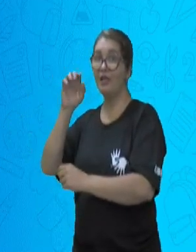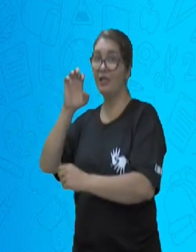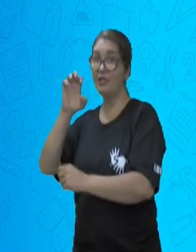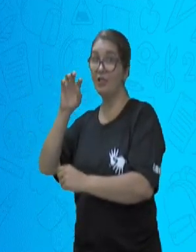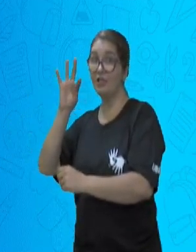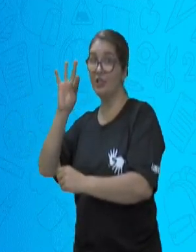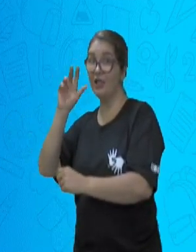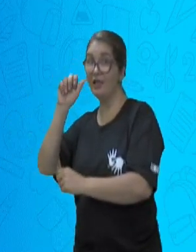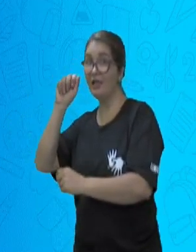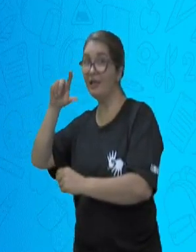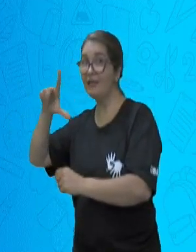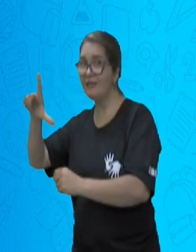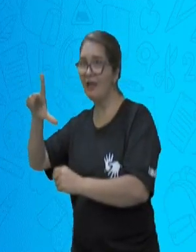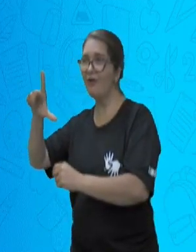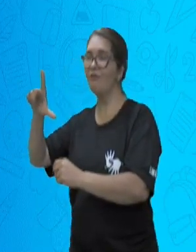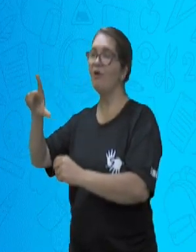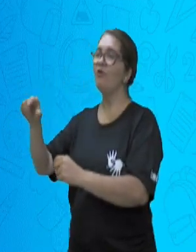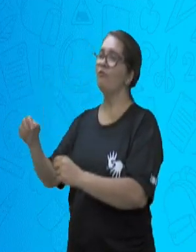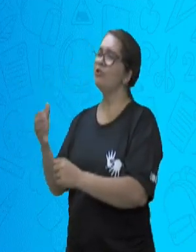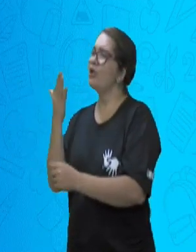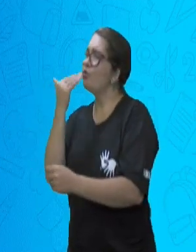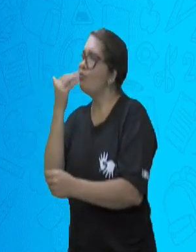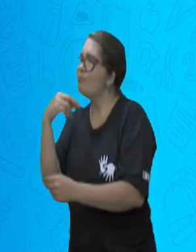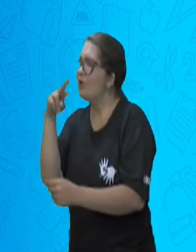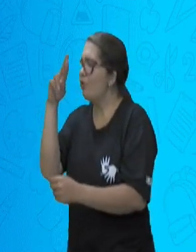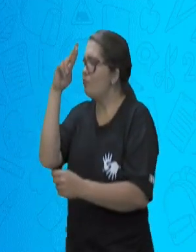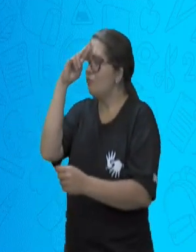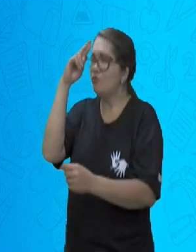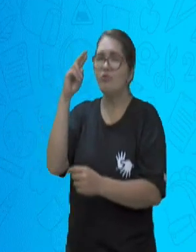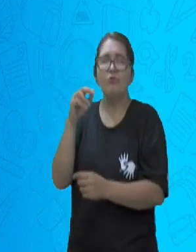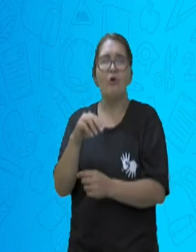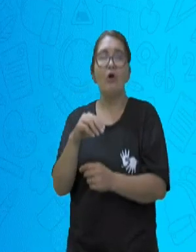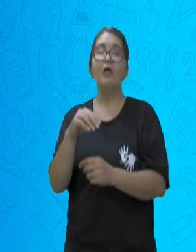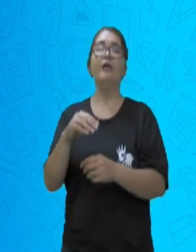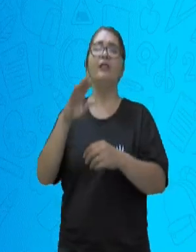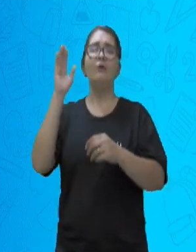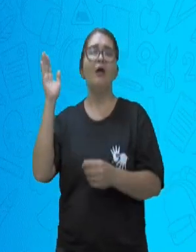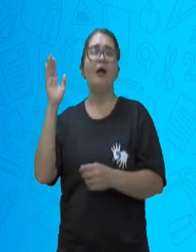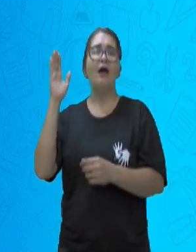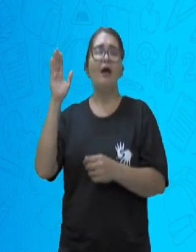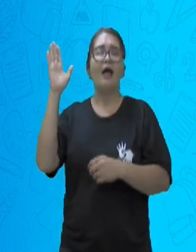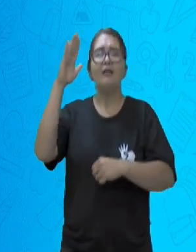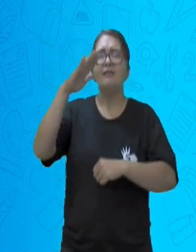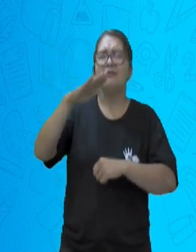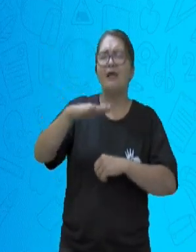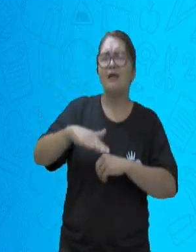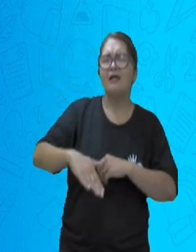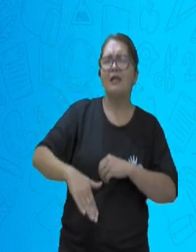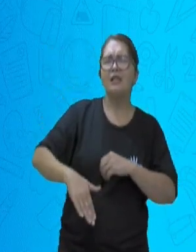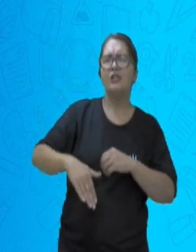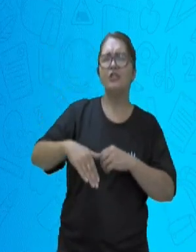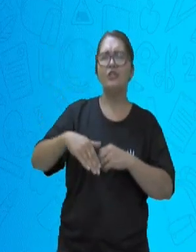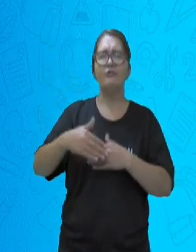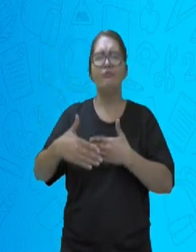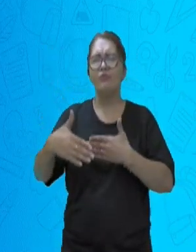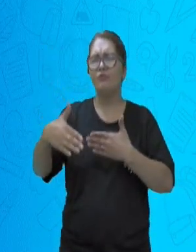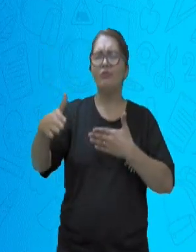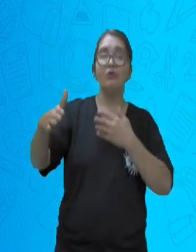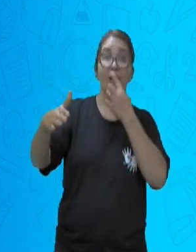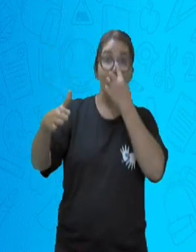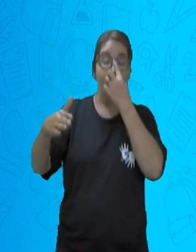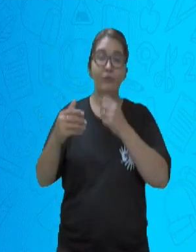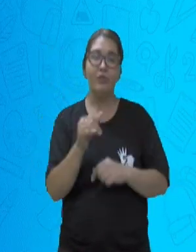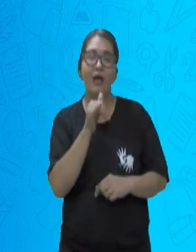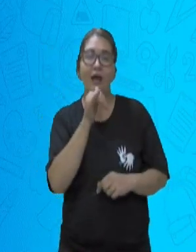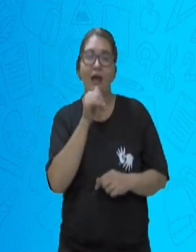água hoje na sua alimentação, durante a tarde você bebeu, sentiu sede, bebeu água. A água, ela é de qual